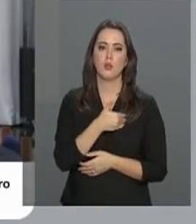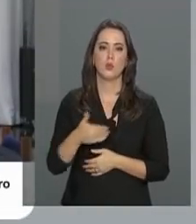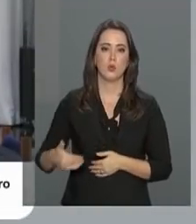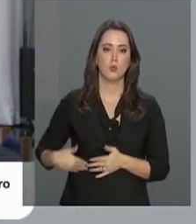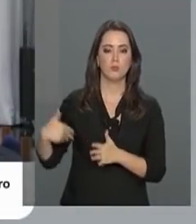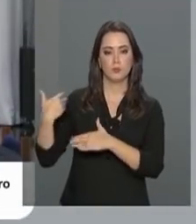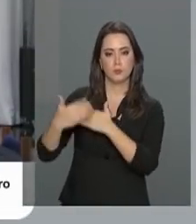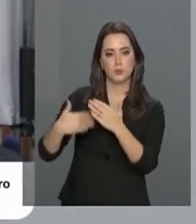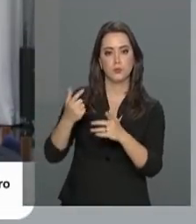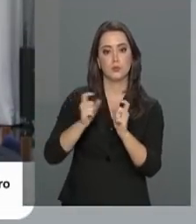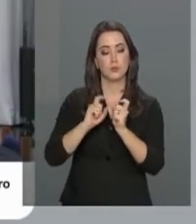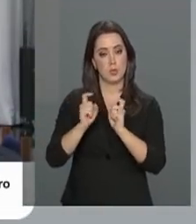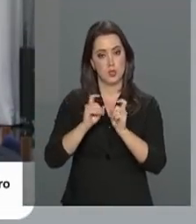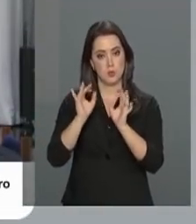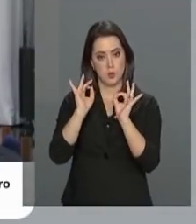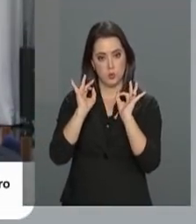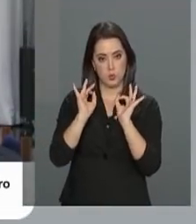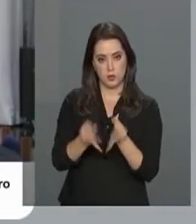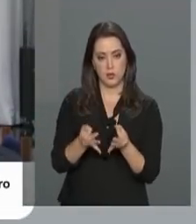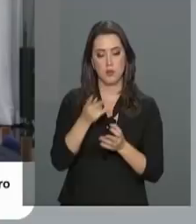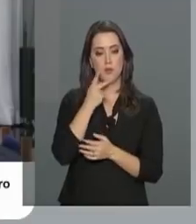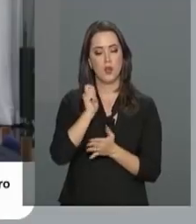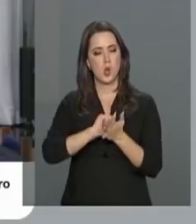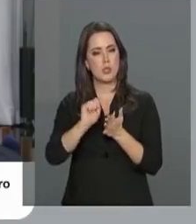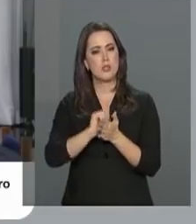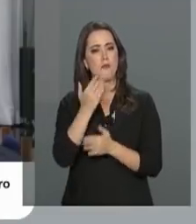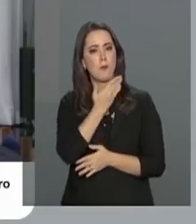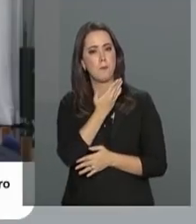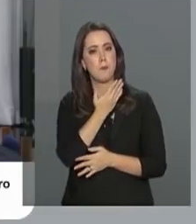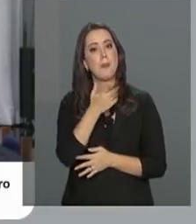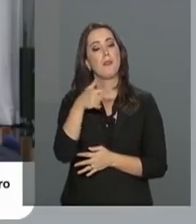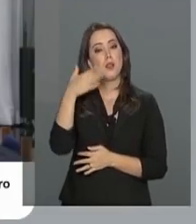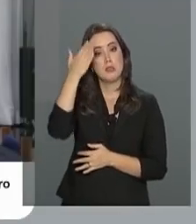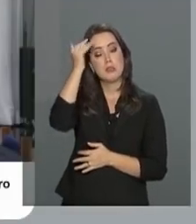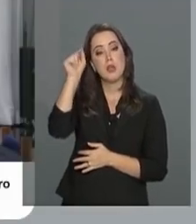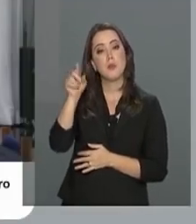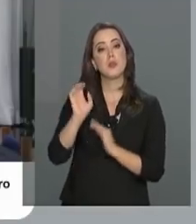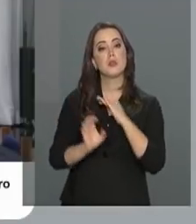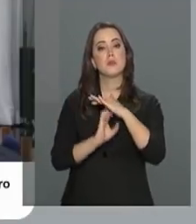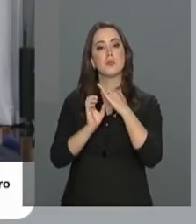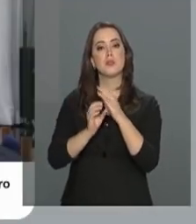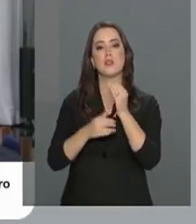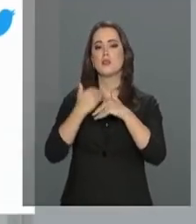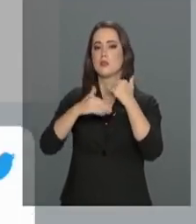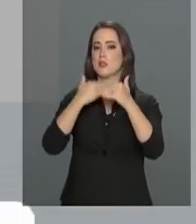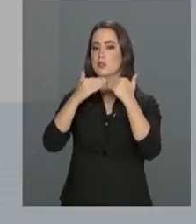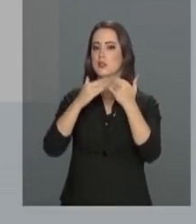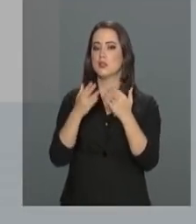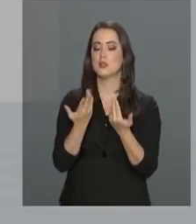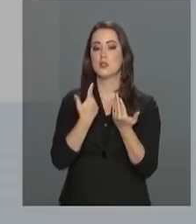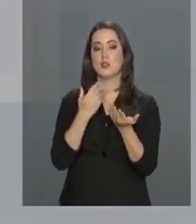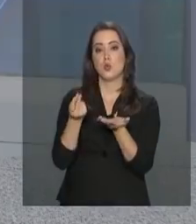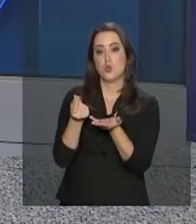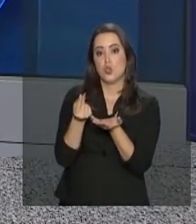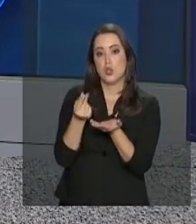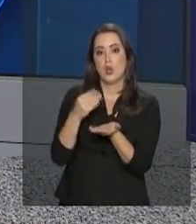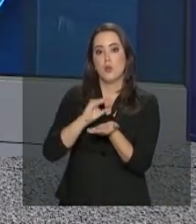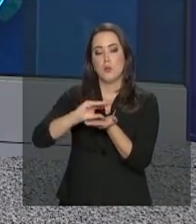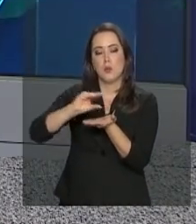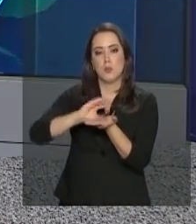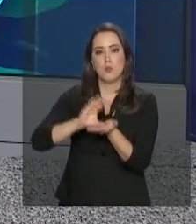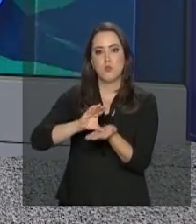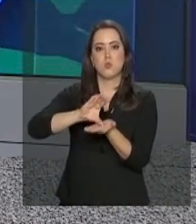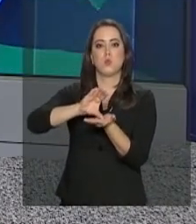durante a sua gestão temer escreveu que foi informado pelos empresários sobre o crescimento no volume de investimento os